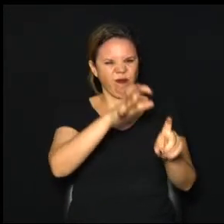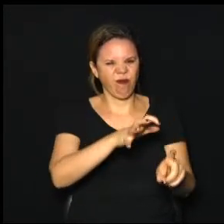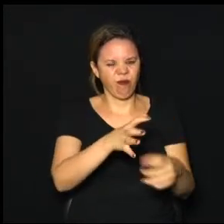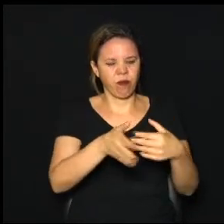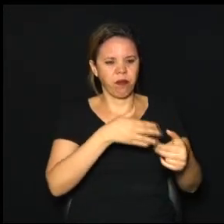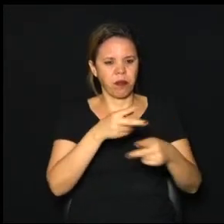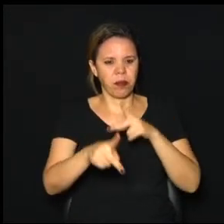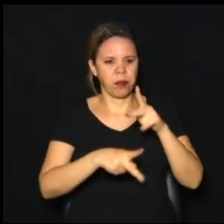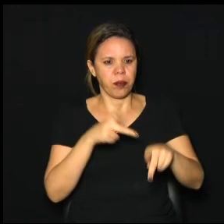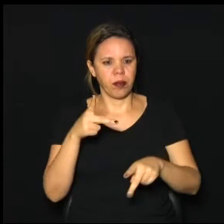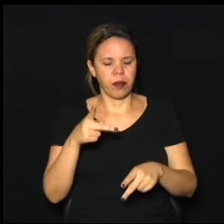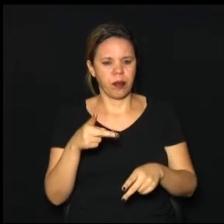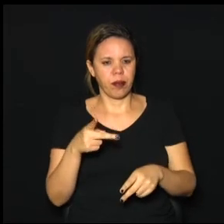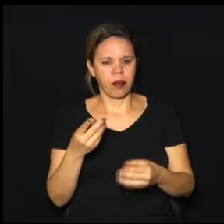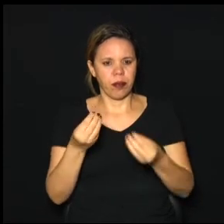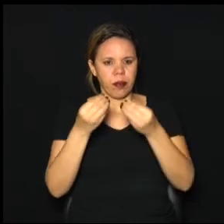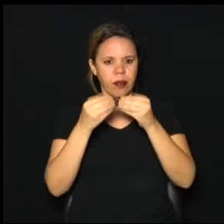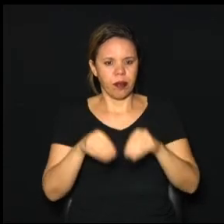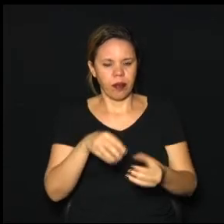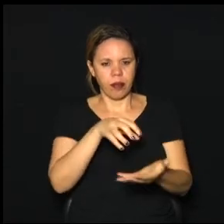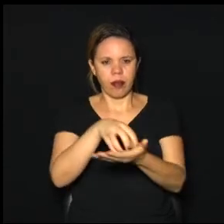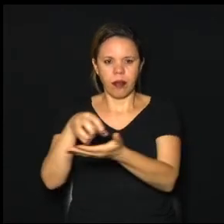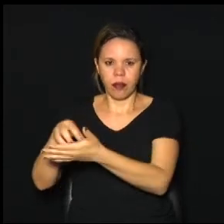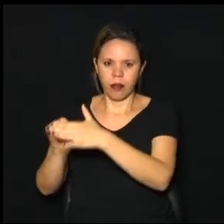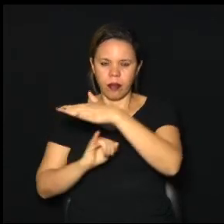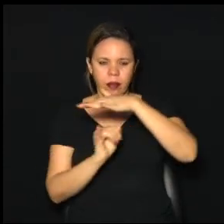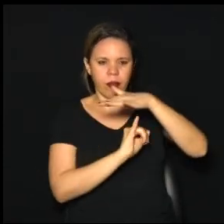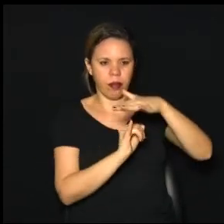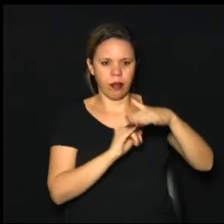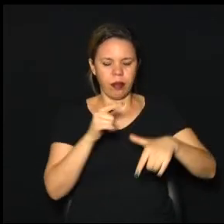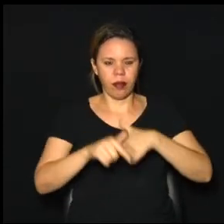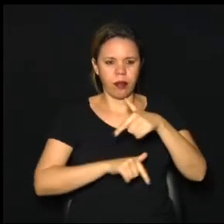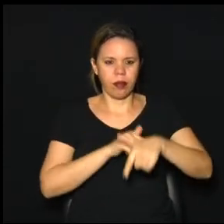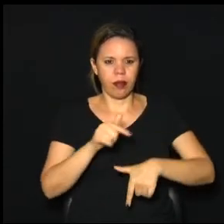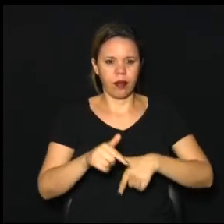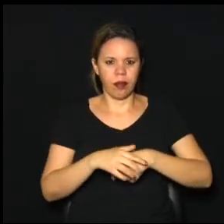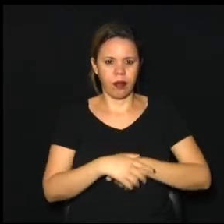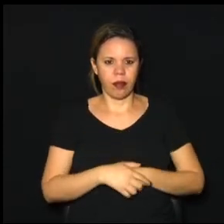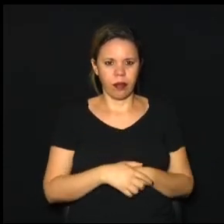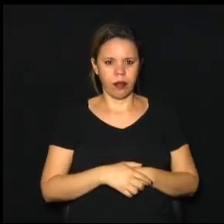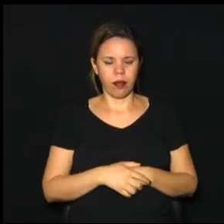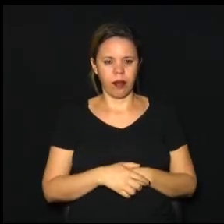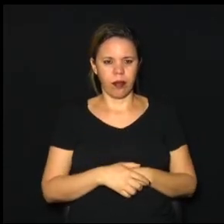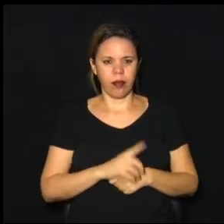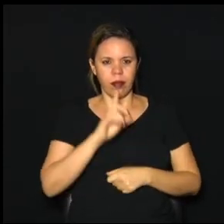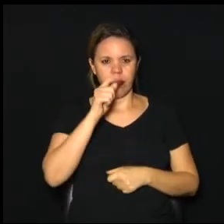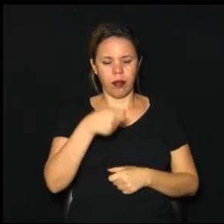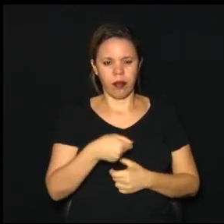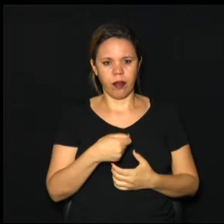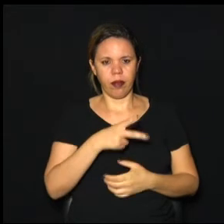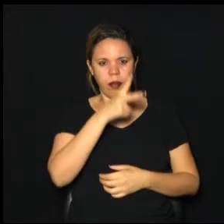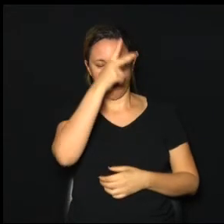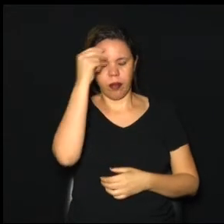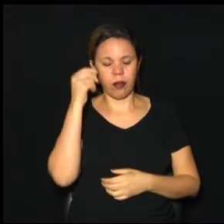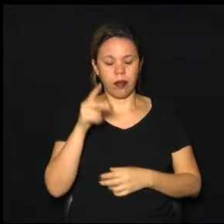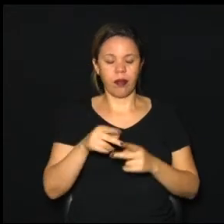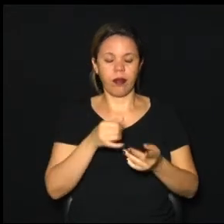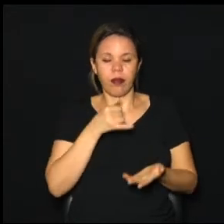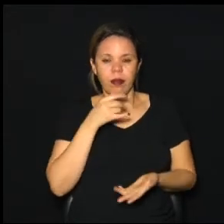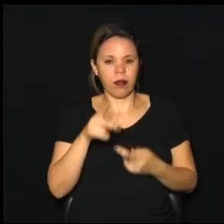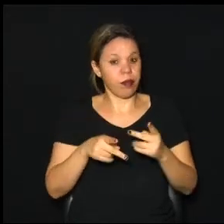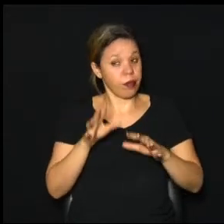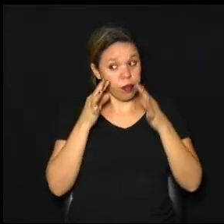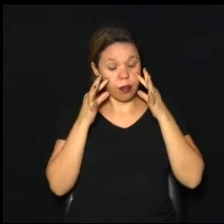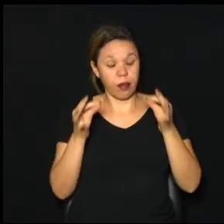pessoa, bem como atingir órgãos ou entidades que exerçam autoridade pública. Pessoal,